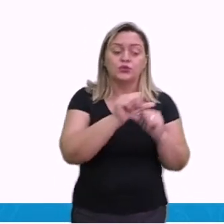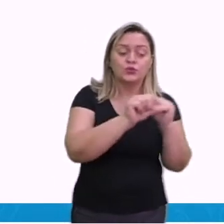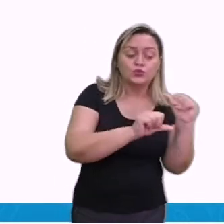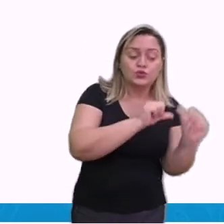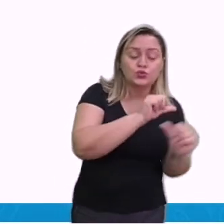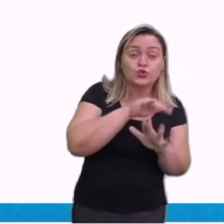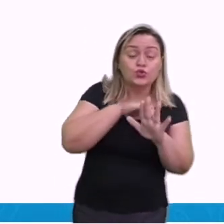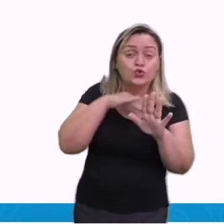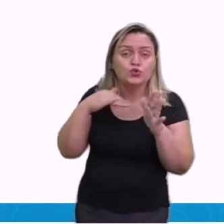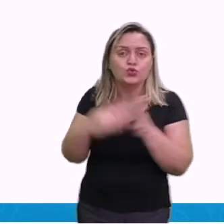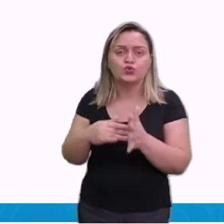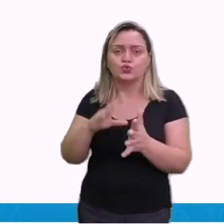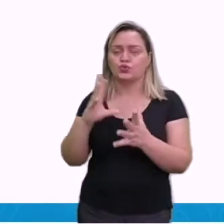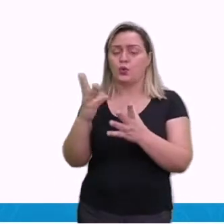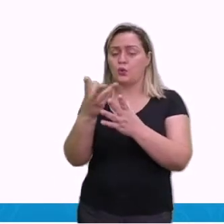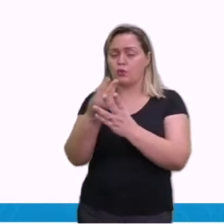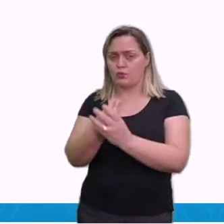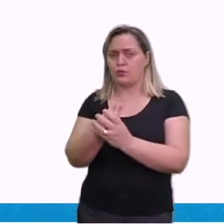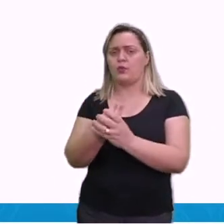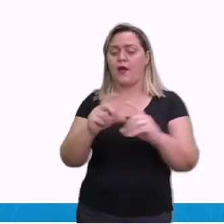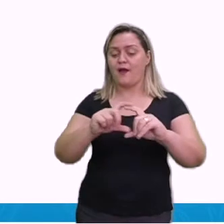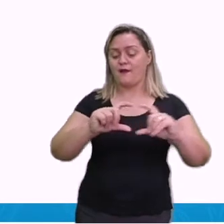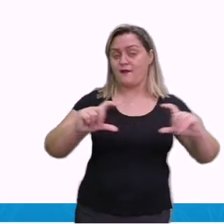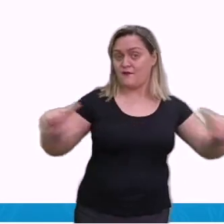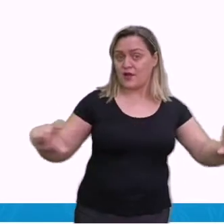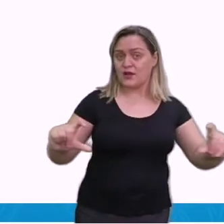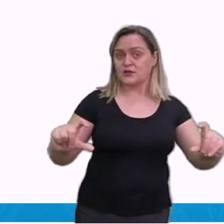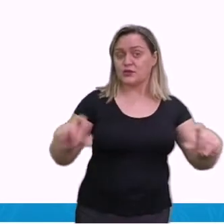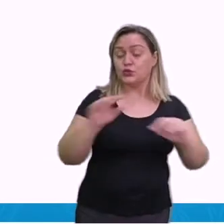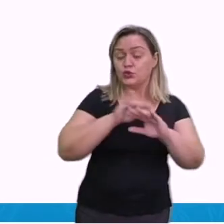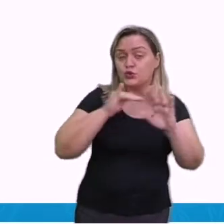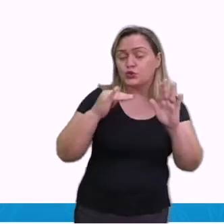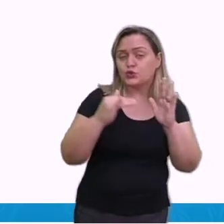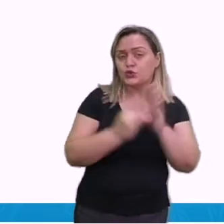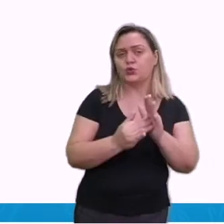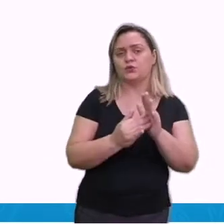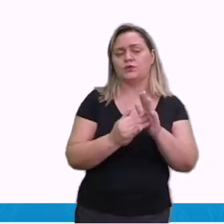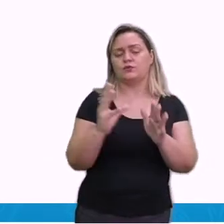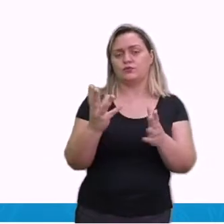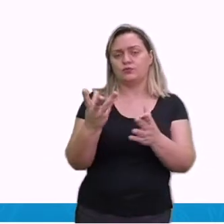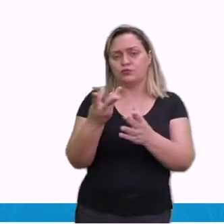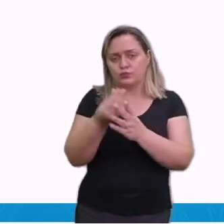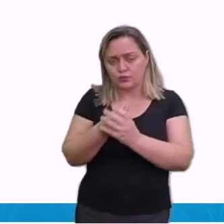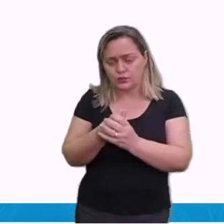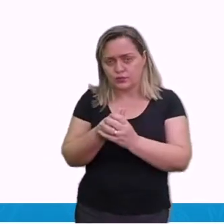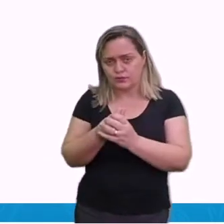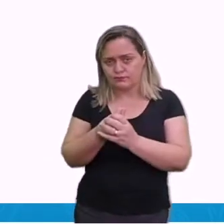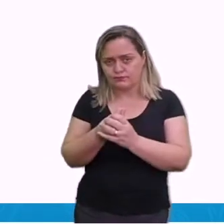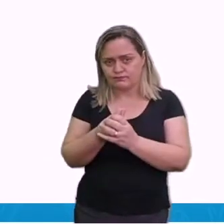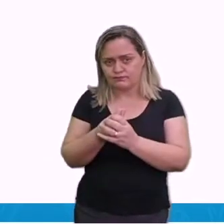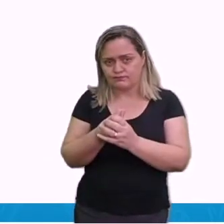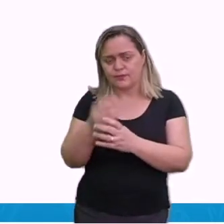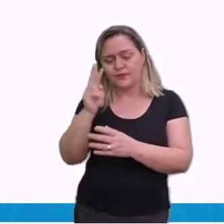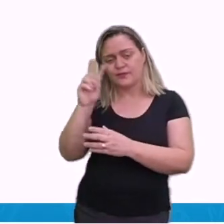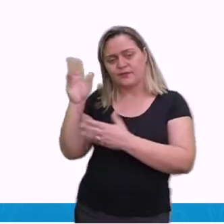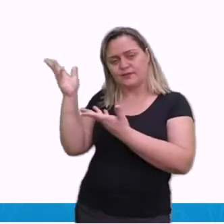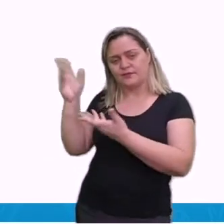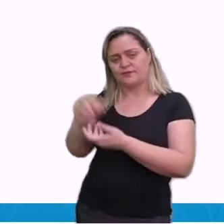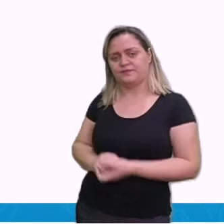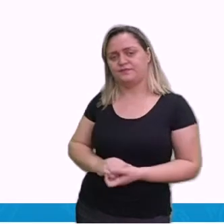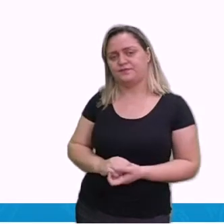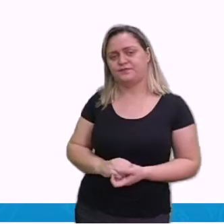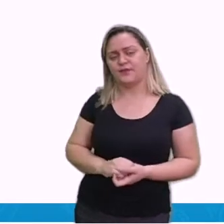o plural. Então, vamos ver outro exemplo aqui, olha. Singular. A viagem foi maravilhosa.